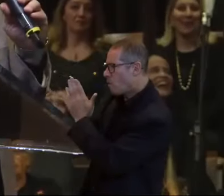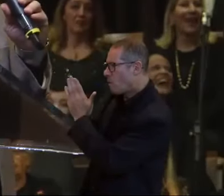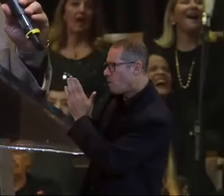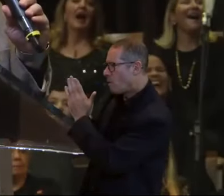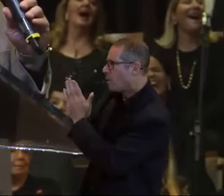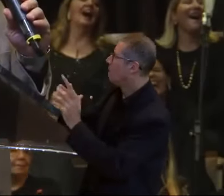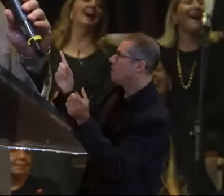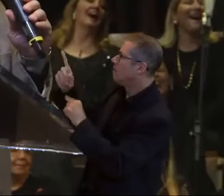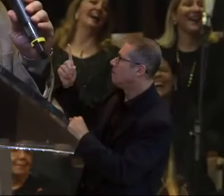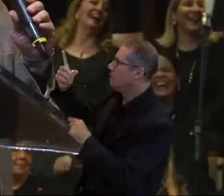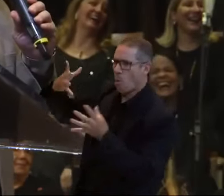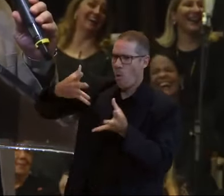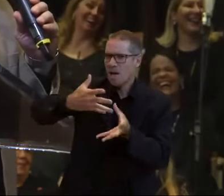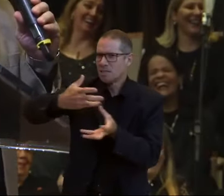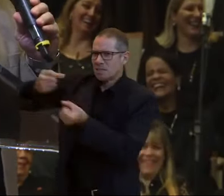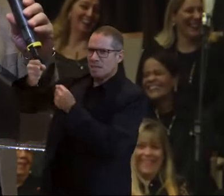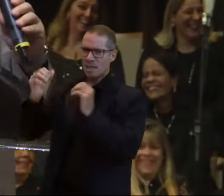escute a oração de Samuel.